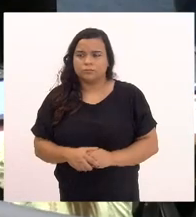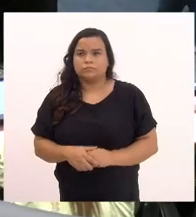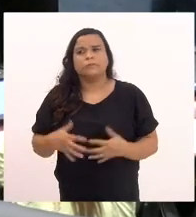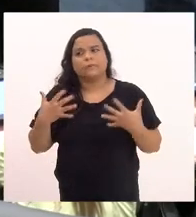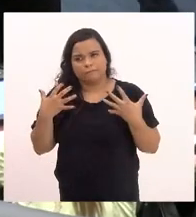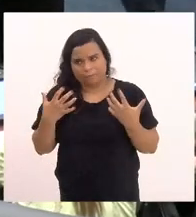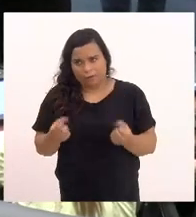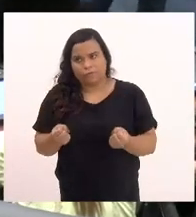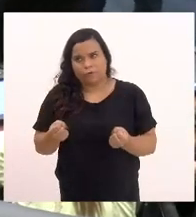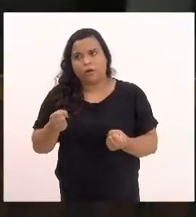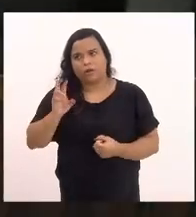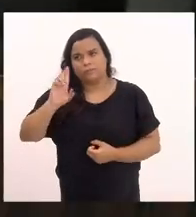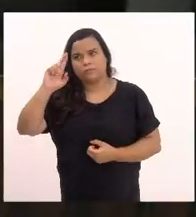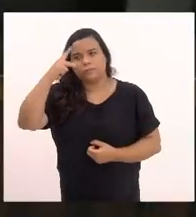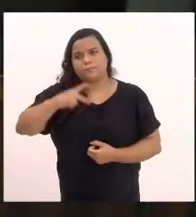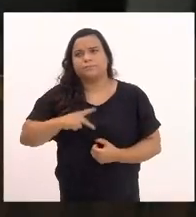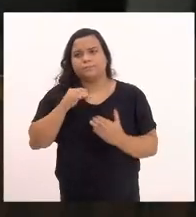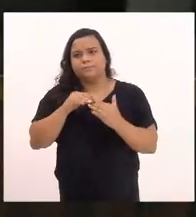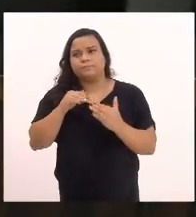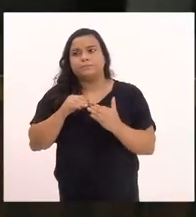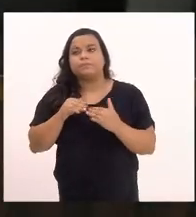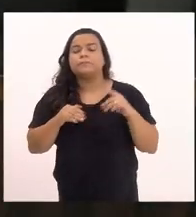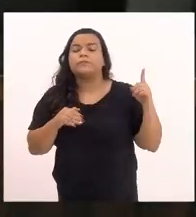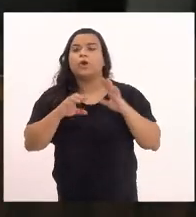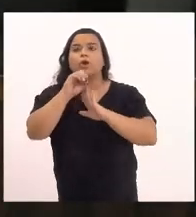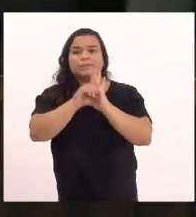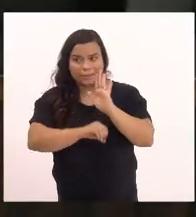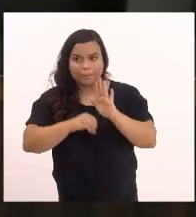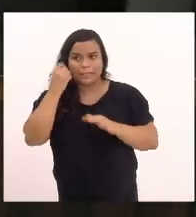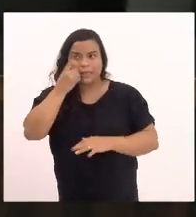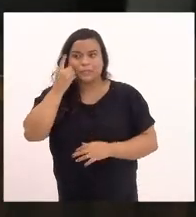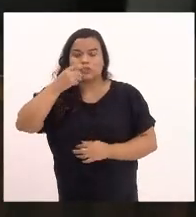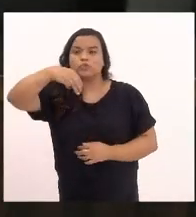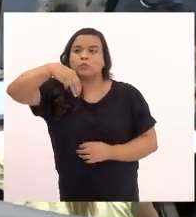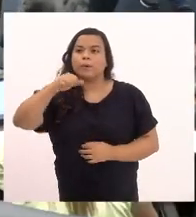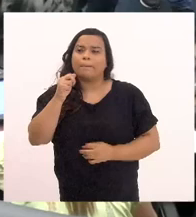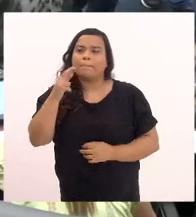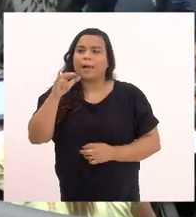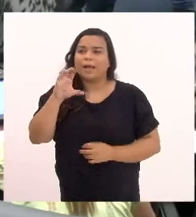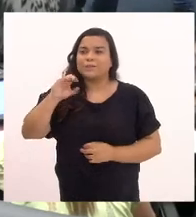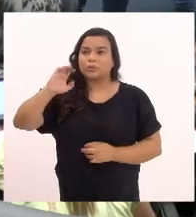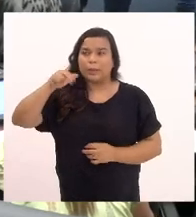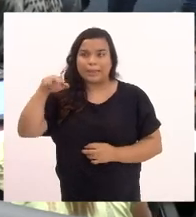Favorável, senhor presidente. Pela Comissão de Orçamento, deputado Márcio Canella.